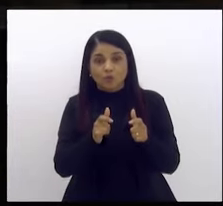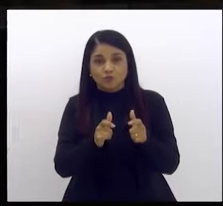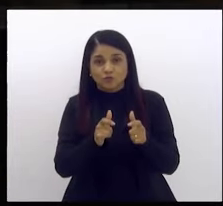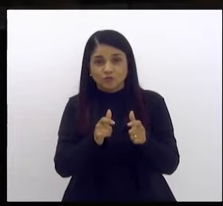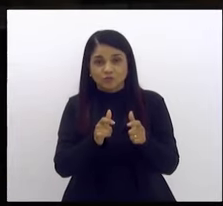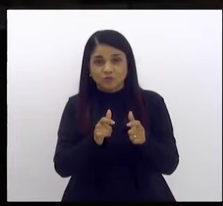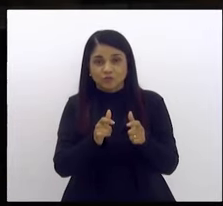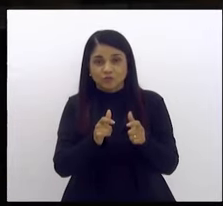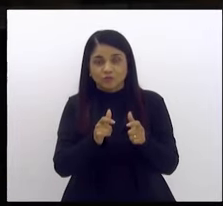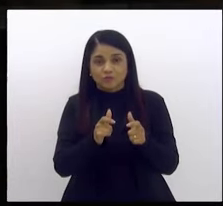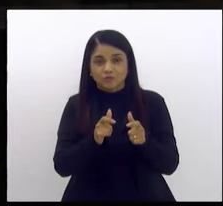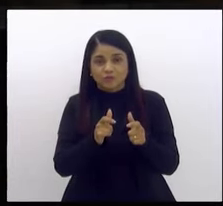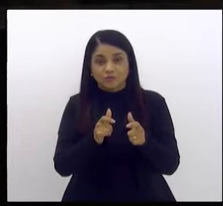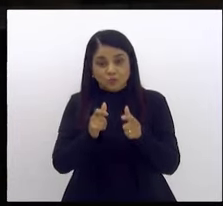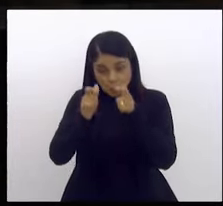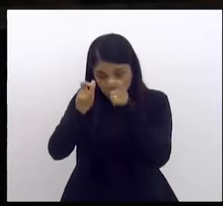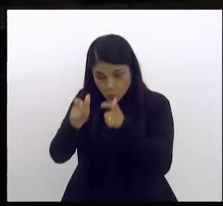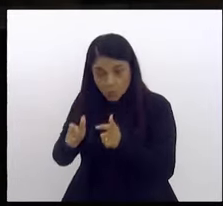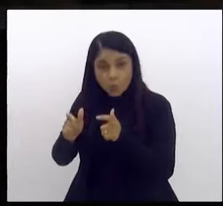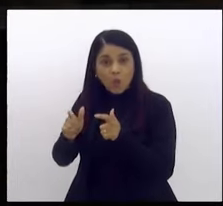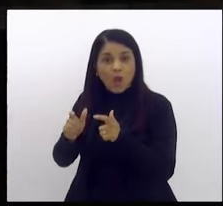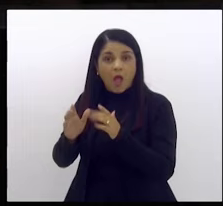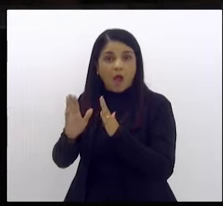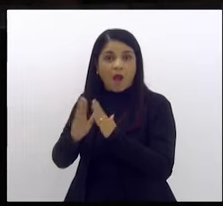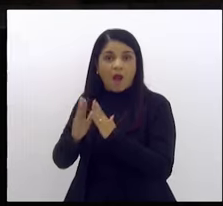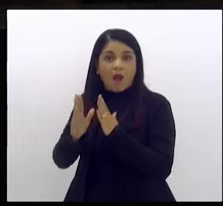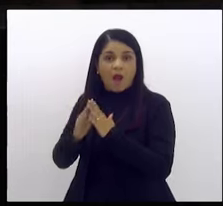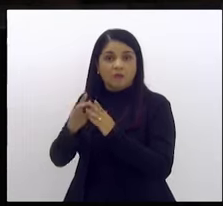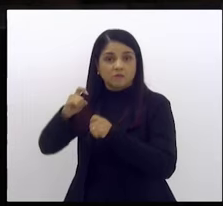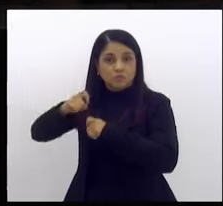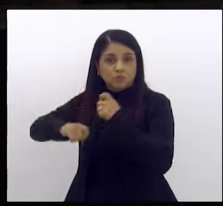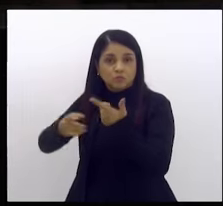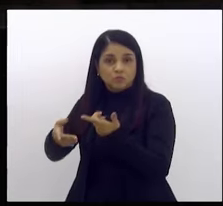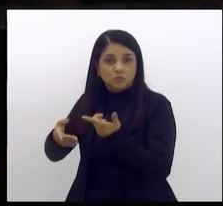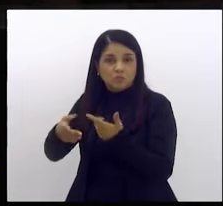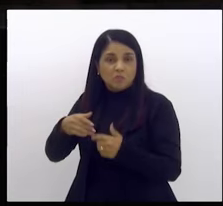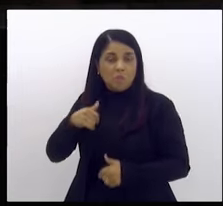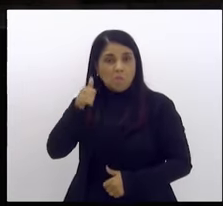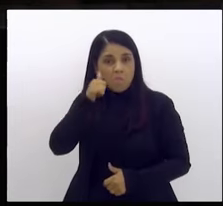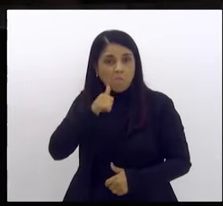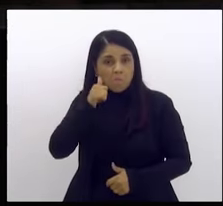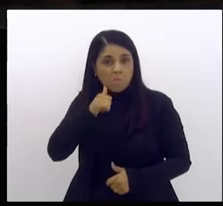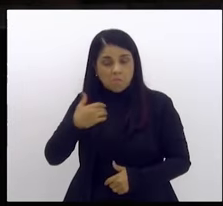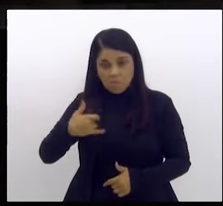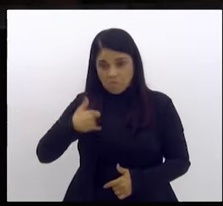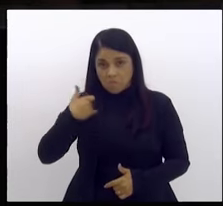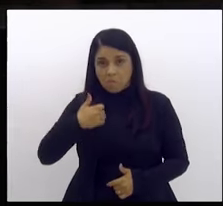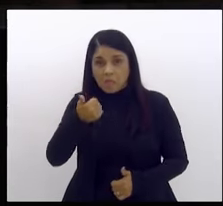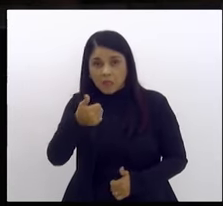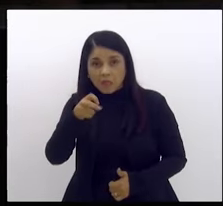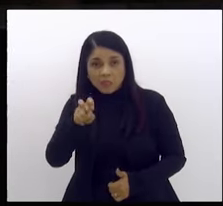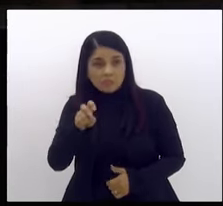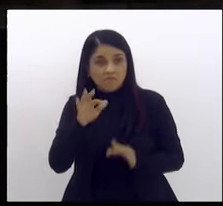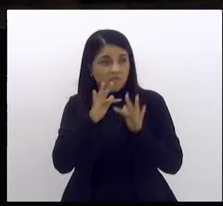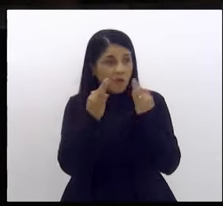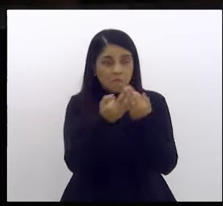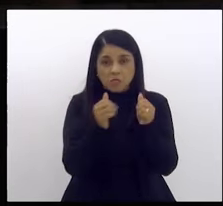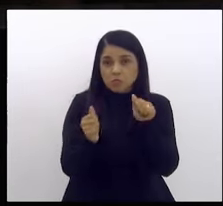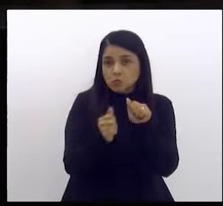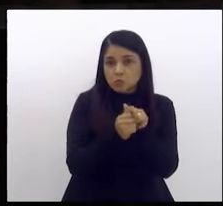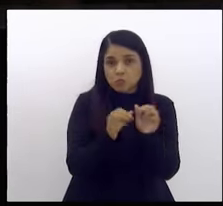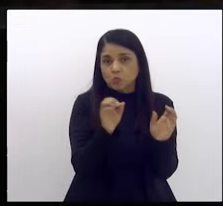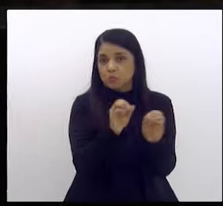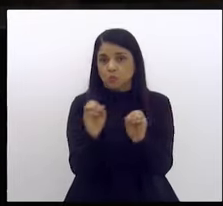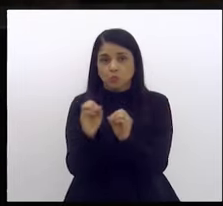foi o local do seu estupro. Ou seja, uma menor de idade, sem familiar, sem qualquer pessoa que pudesse